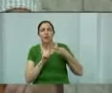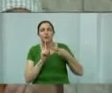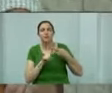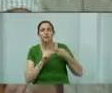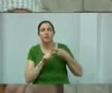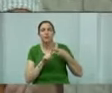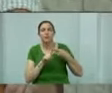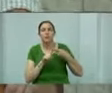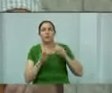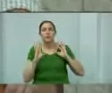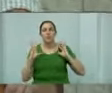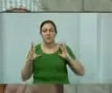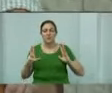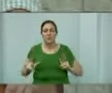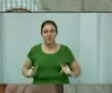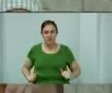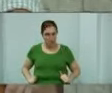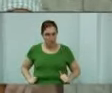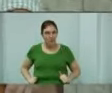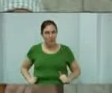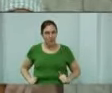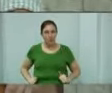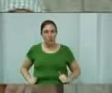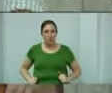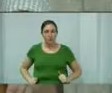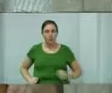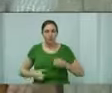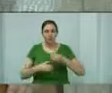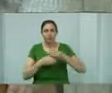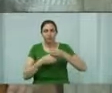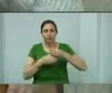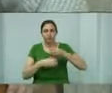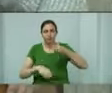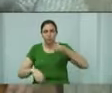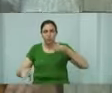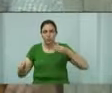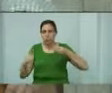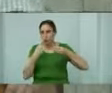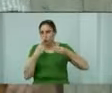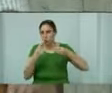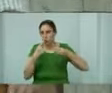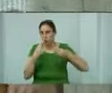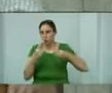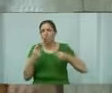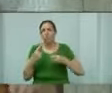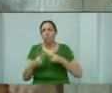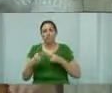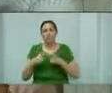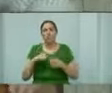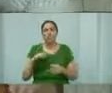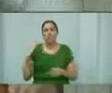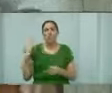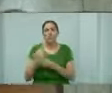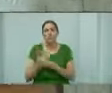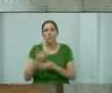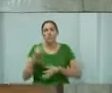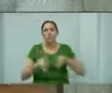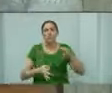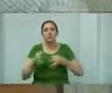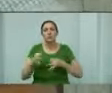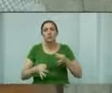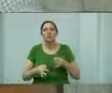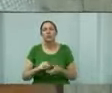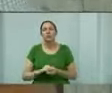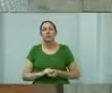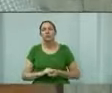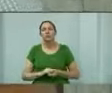é o tema do saneamento. Tá? Por quê? Porque nós estamos na justiça, isso não depende da gente, porque a gente fez o que podia fazer,